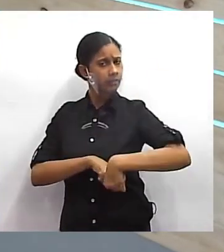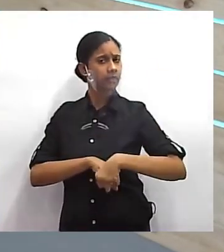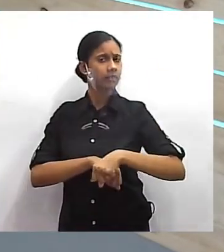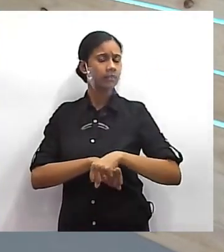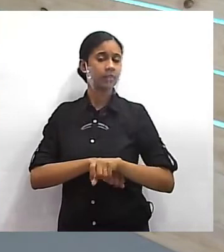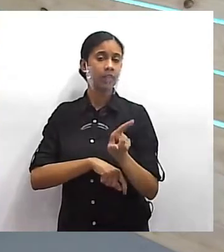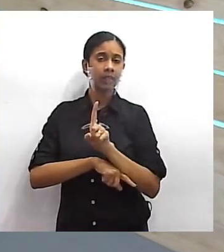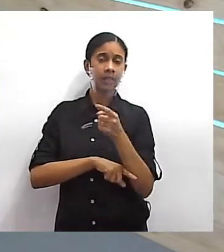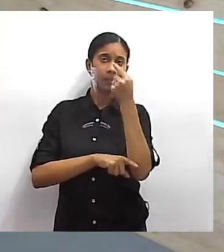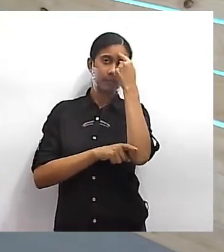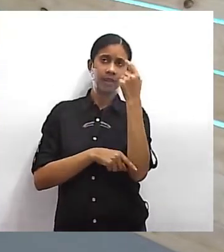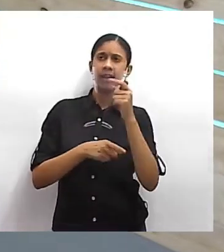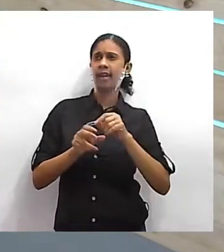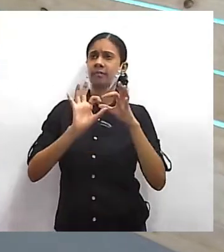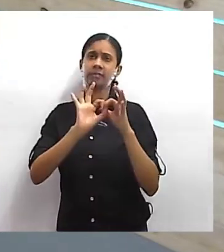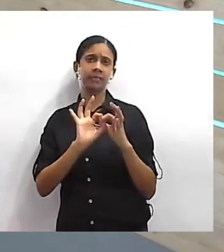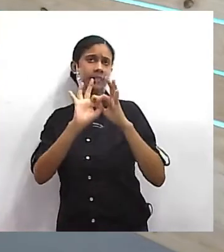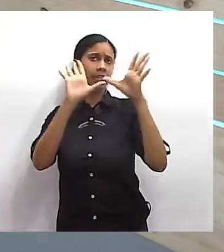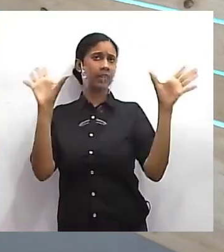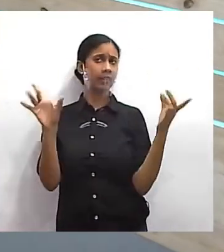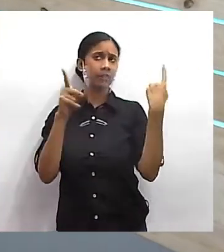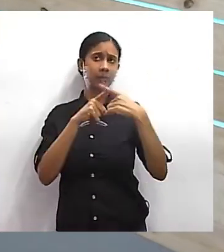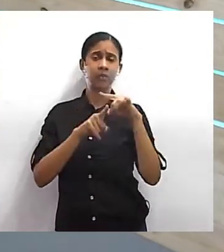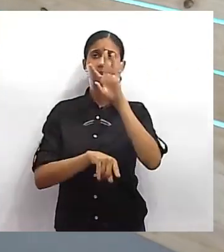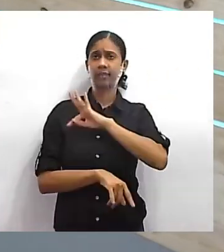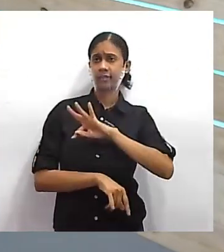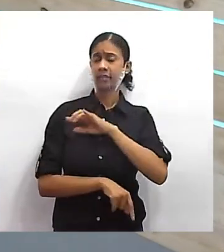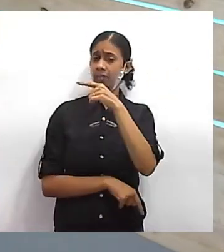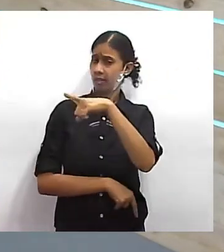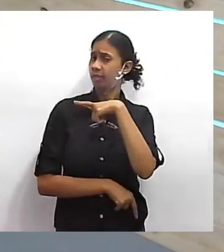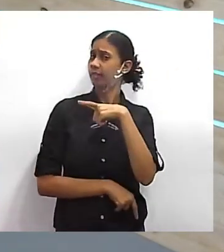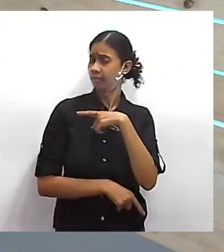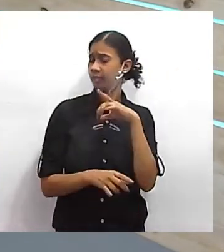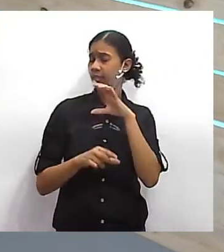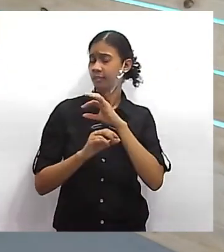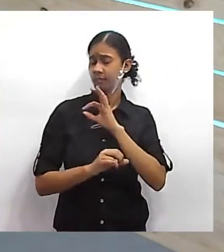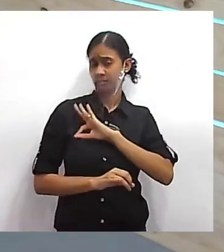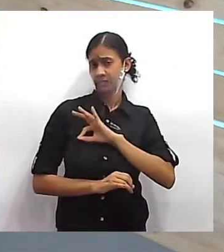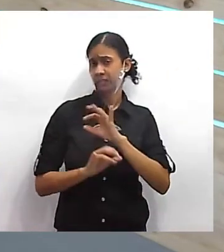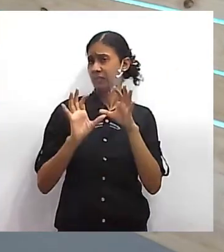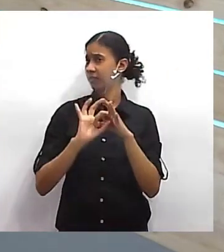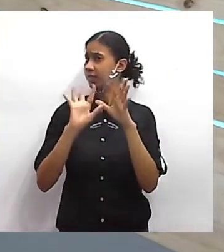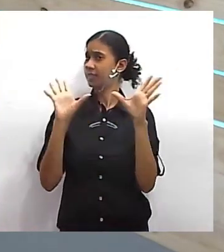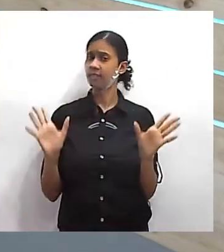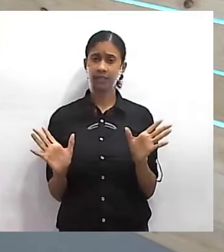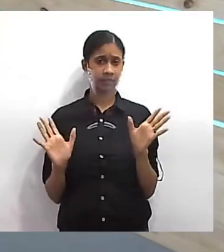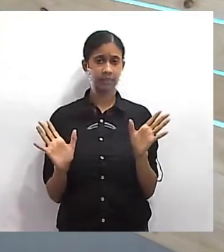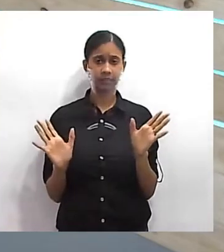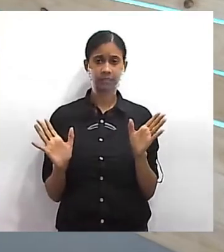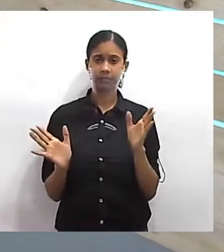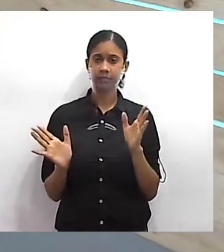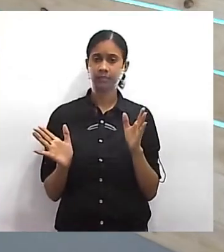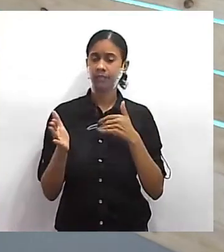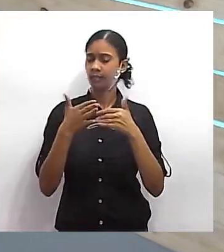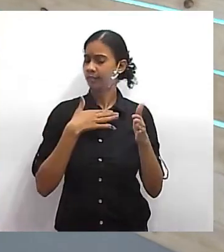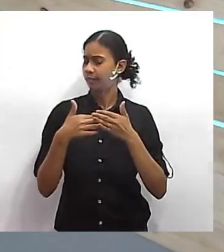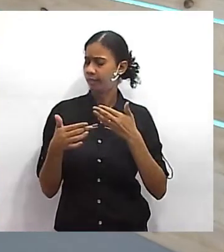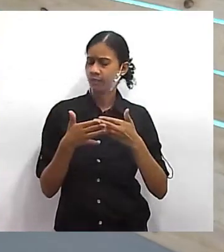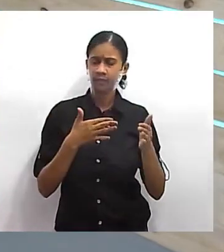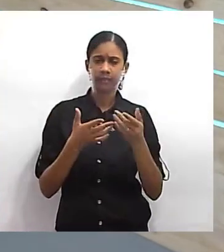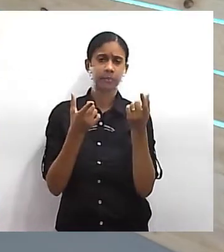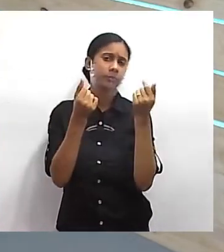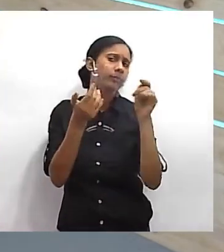ser absorvido por causa da questão do dinheiro que ele tem, da sua conta bancária, a sua